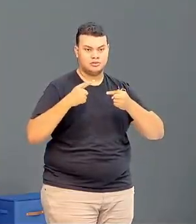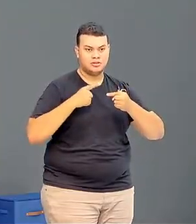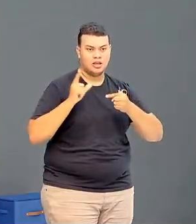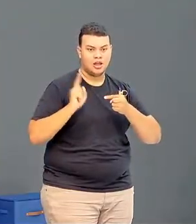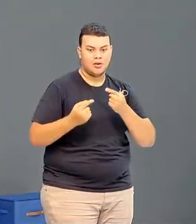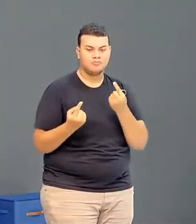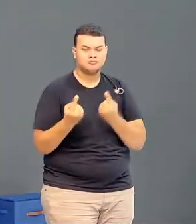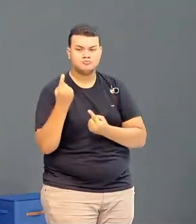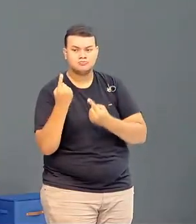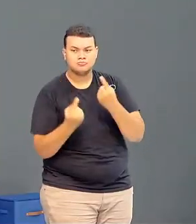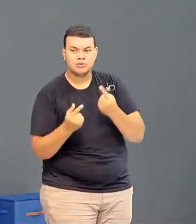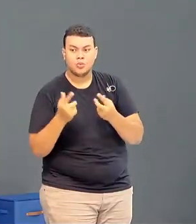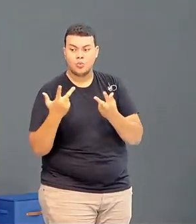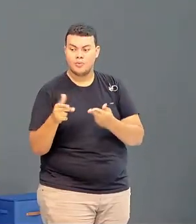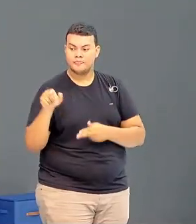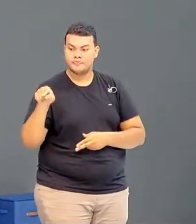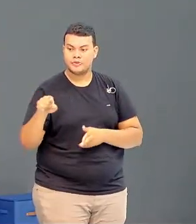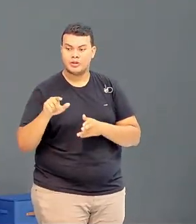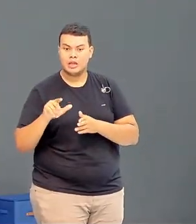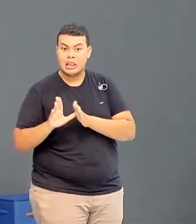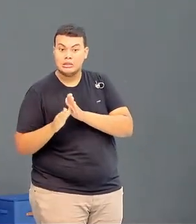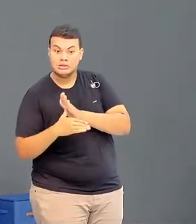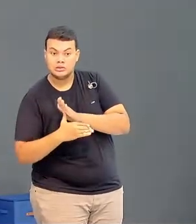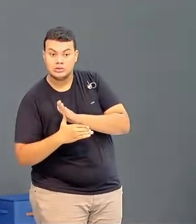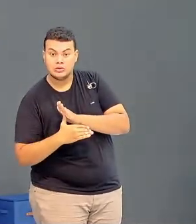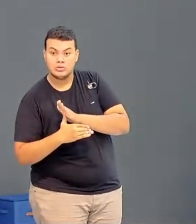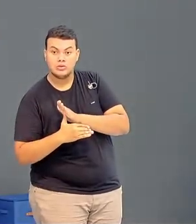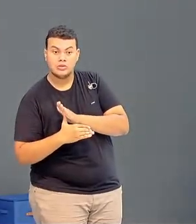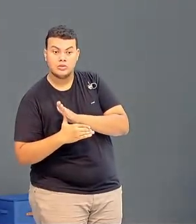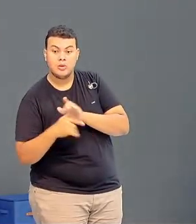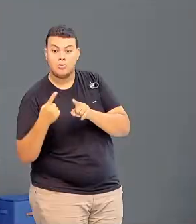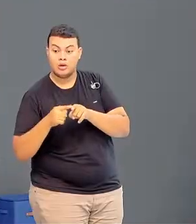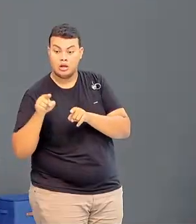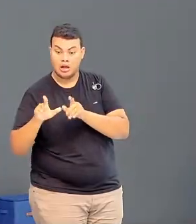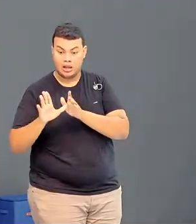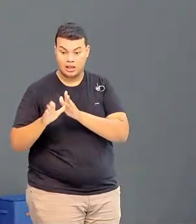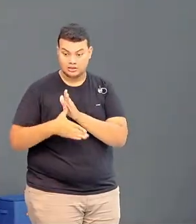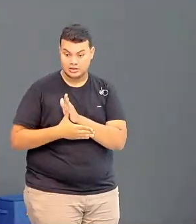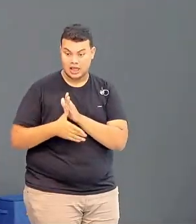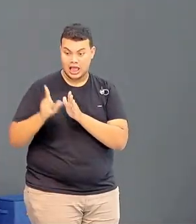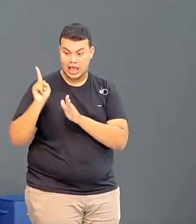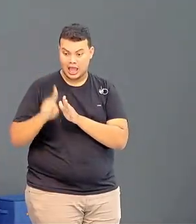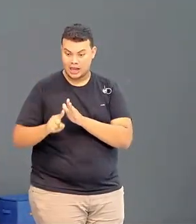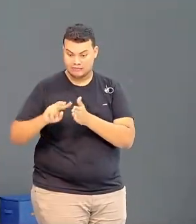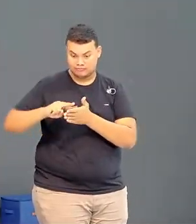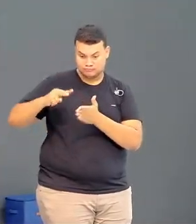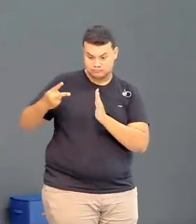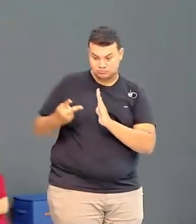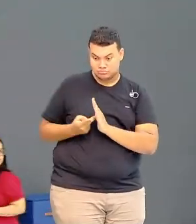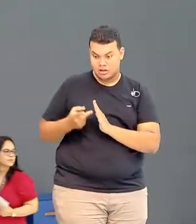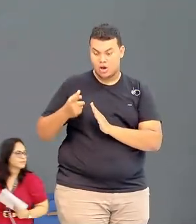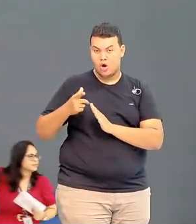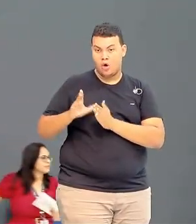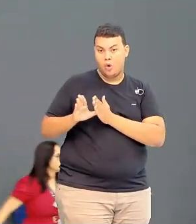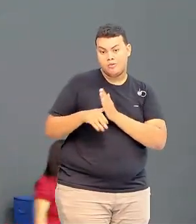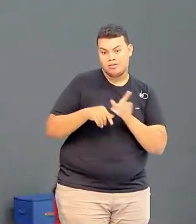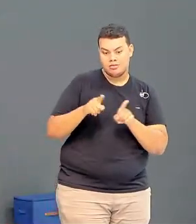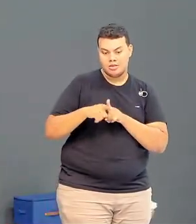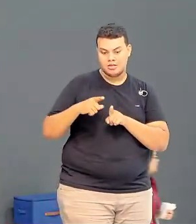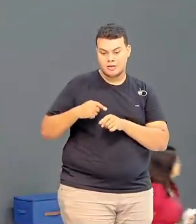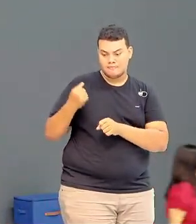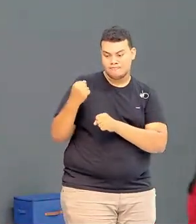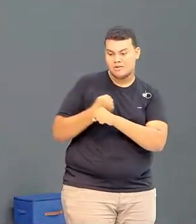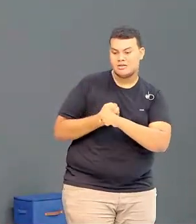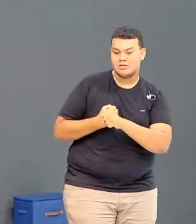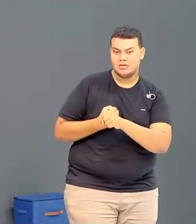comparação com a figura do ladrão, o que é que ele diz? Porque o ladrão, ele veio somente para roubar, matar e destruir. Foi isso que eu